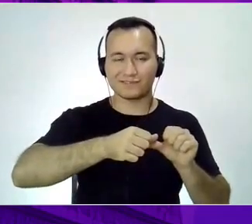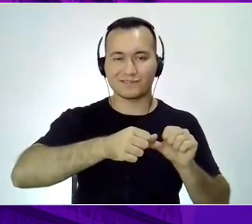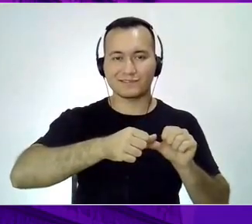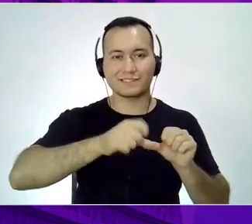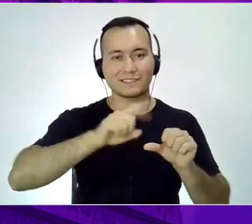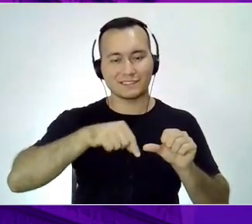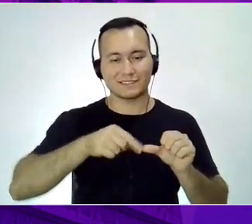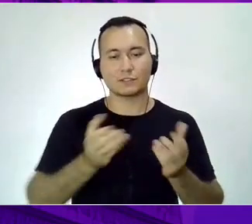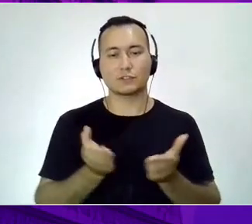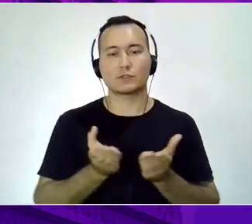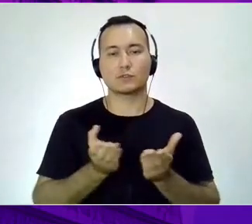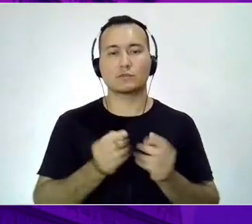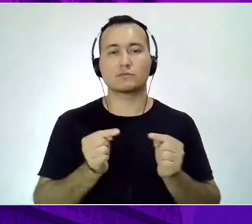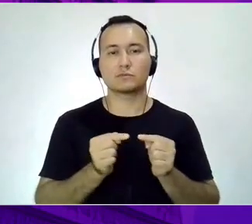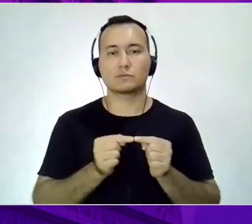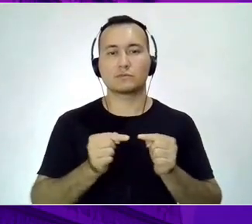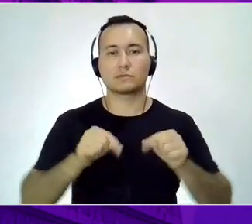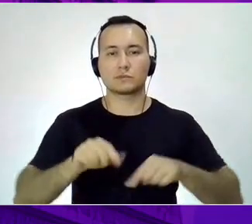Voltou.